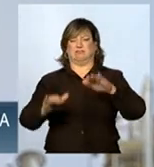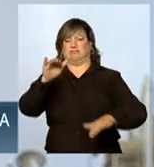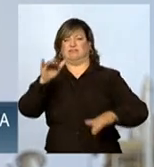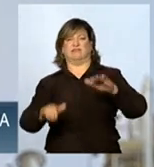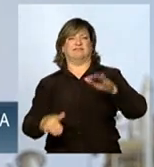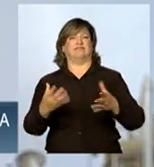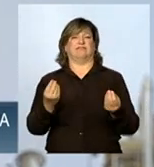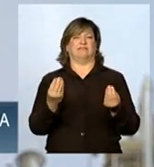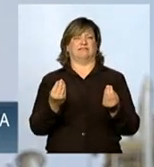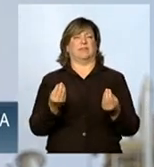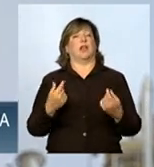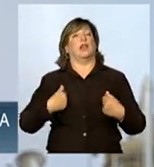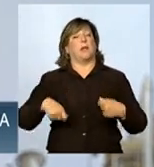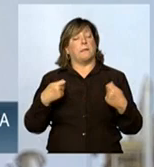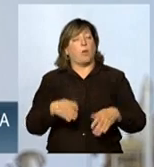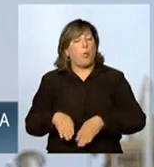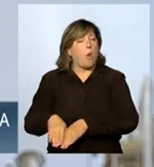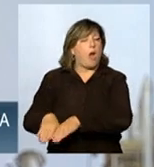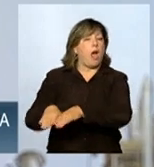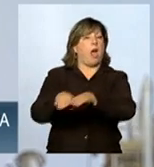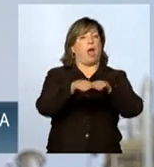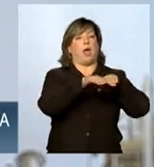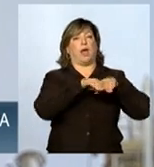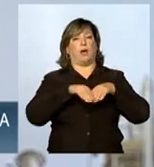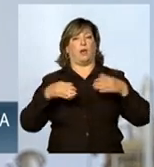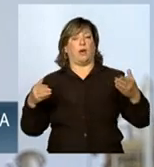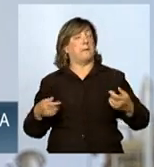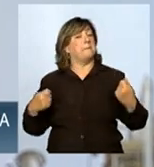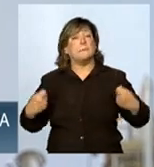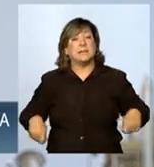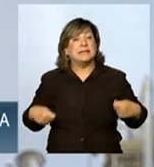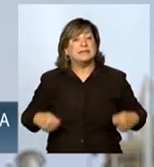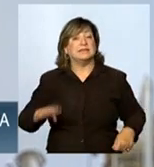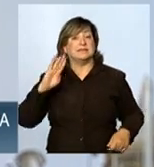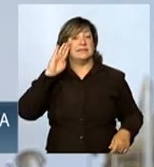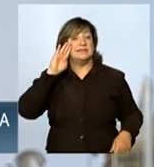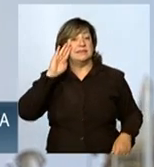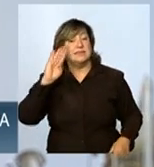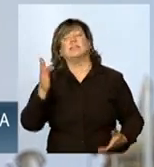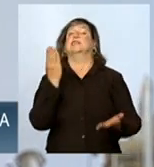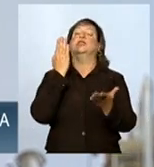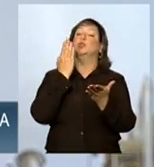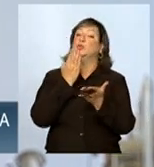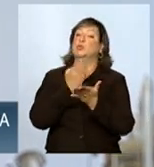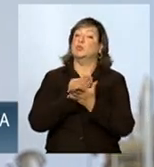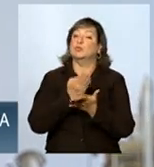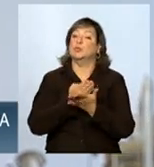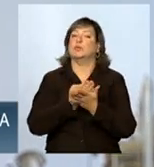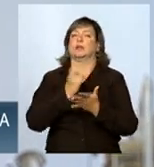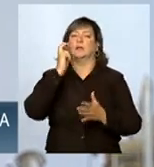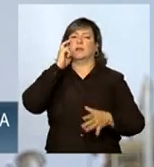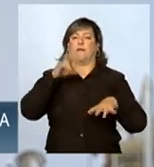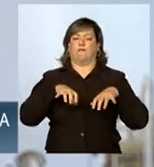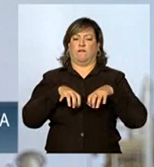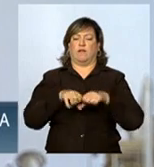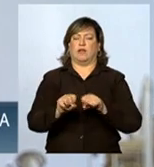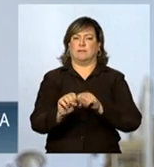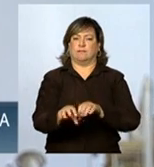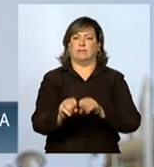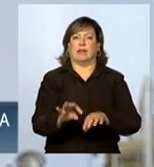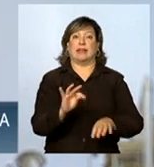país, nós temos de trilhar o caminho da educação e do